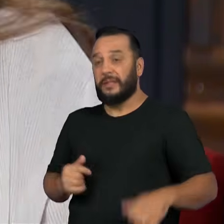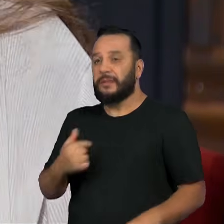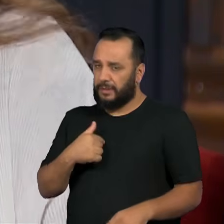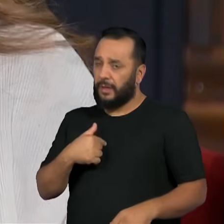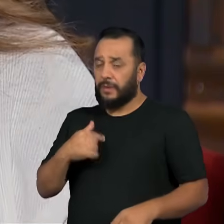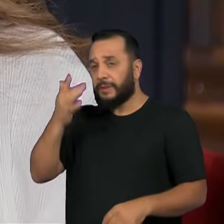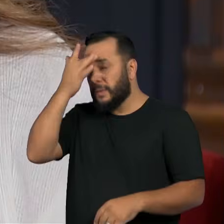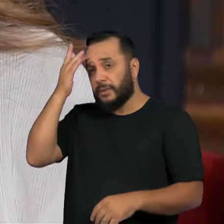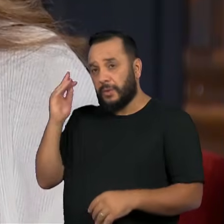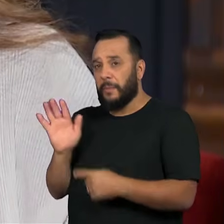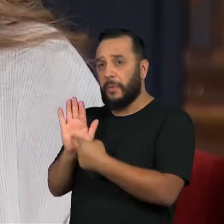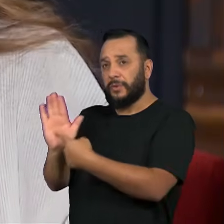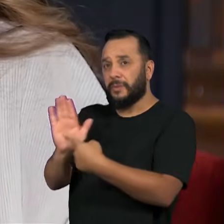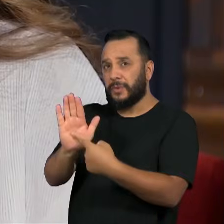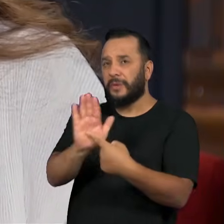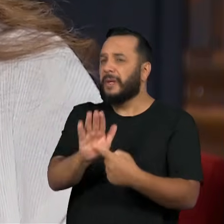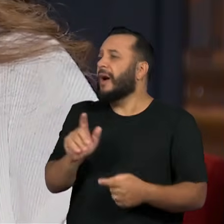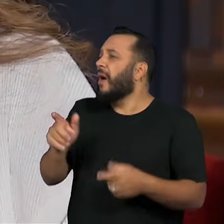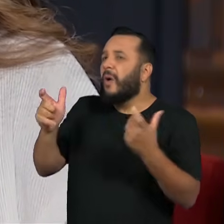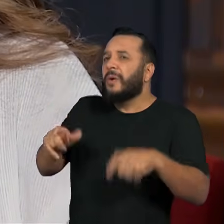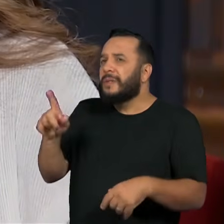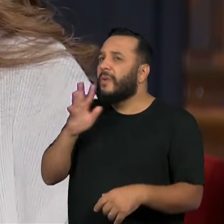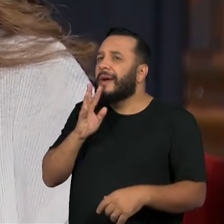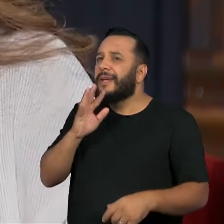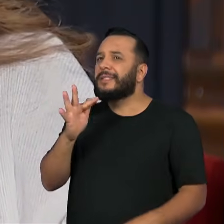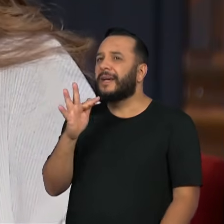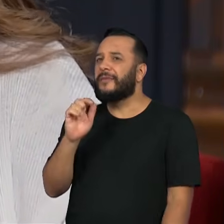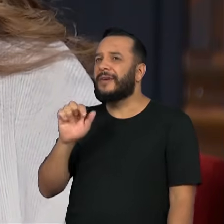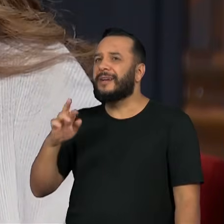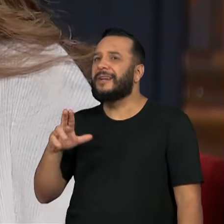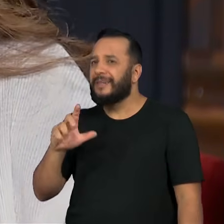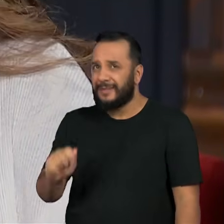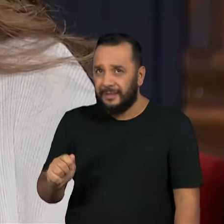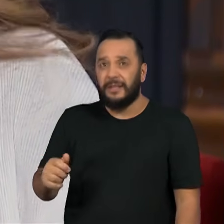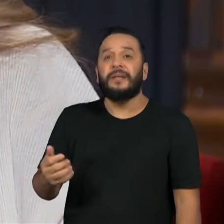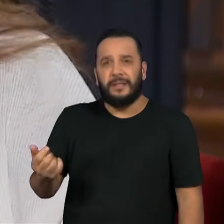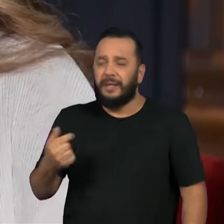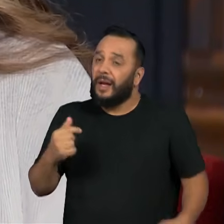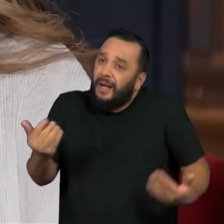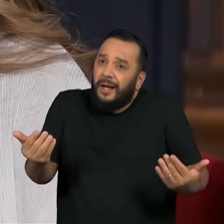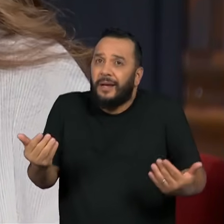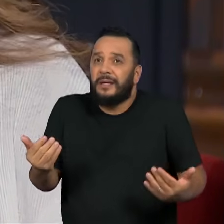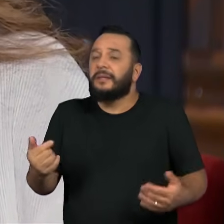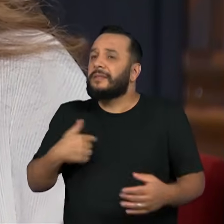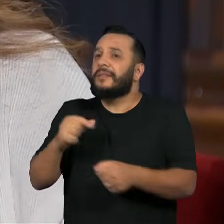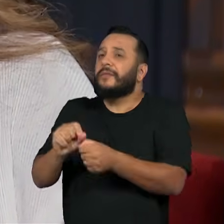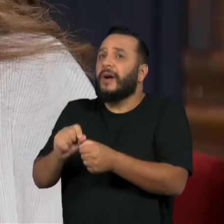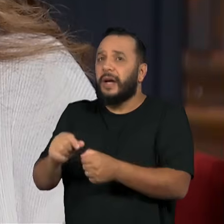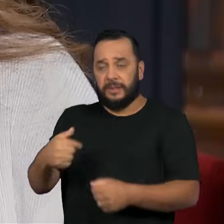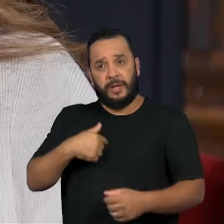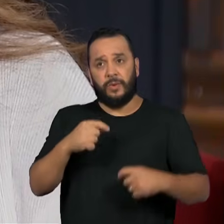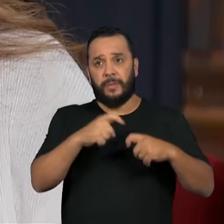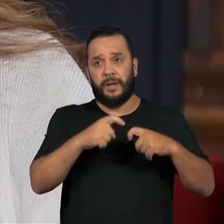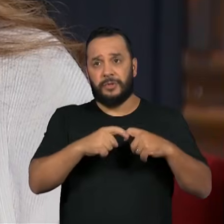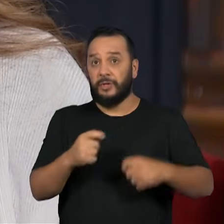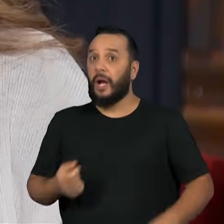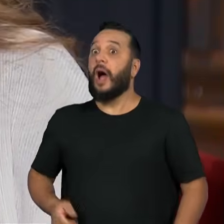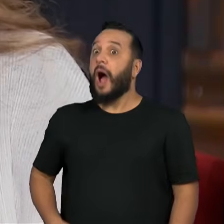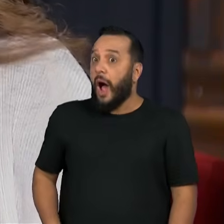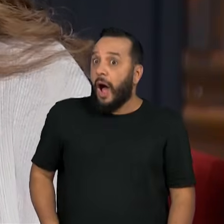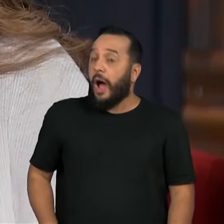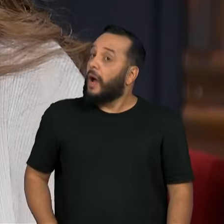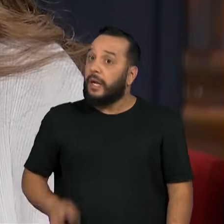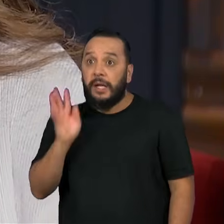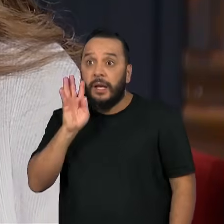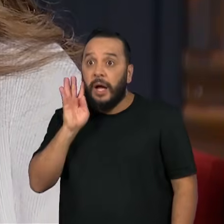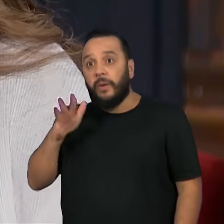grupo de pessoas ali, a gente ficou, de onde você conhece a Fernanda e tal? Aí começamos a falar, e eu falei, o que você faz? Eu falei, eu sou médica. De